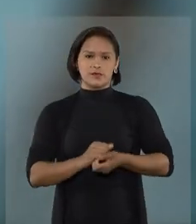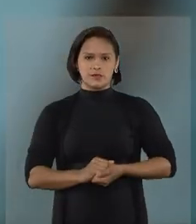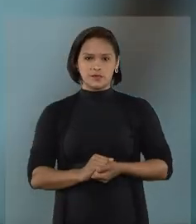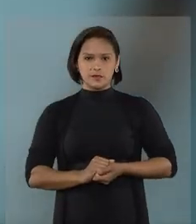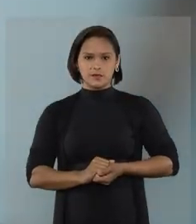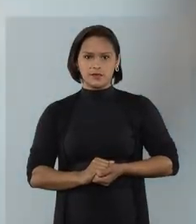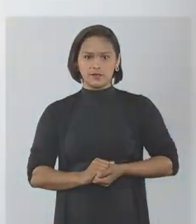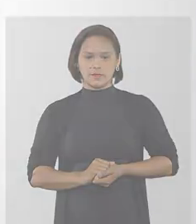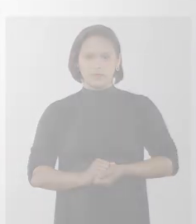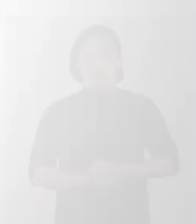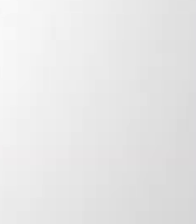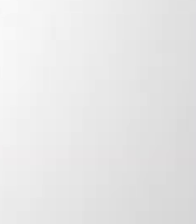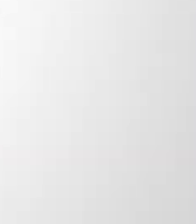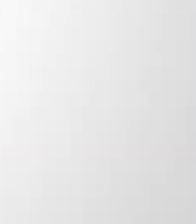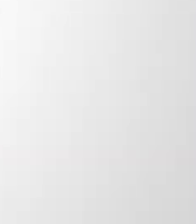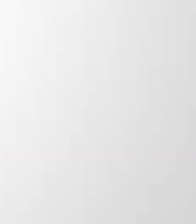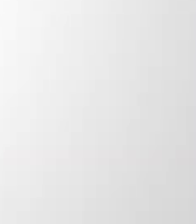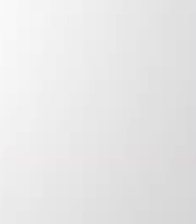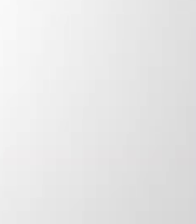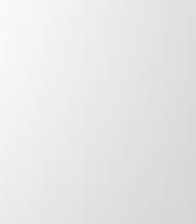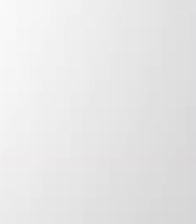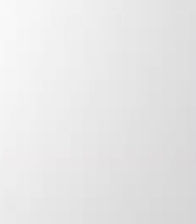O STJ sempre com você.